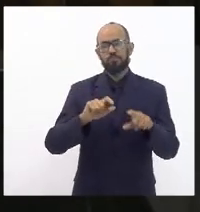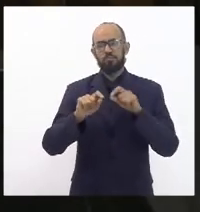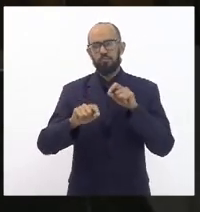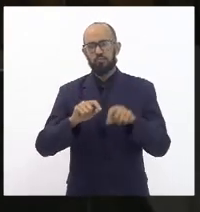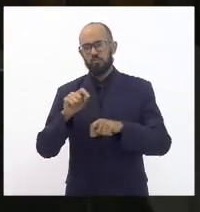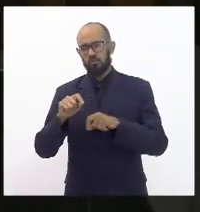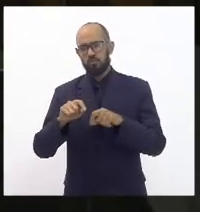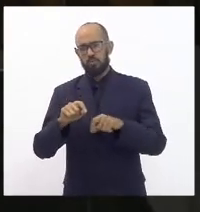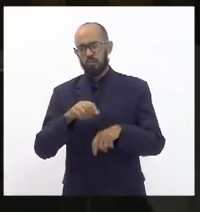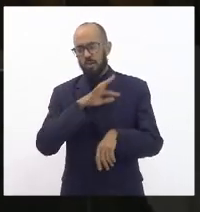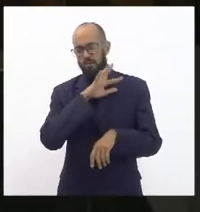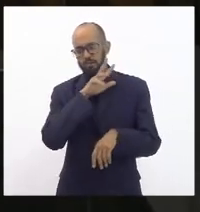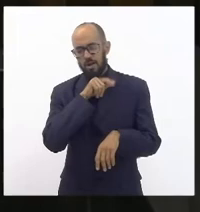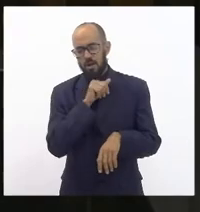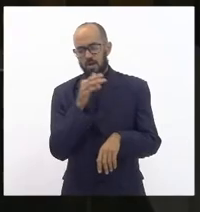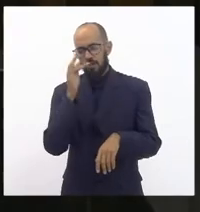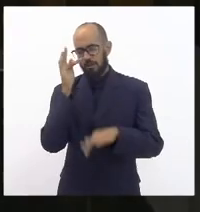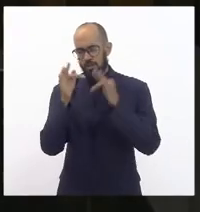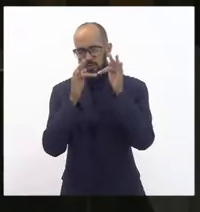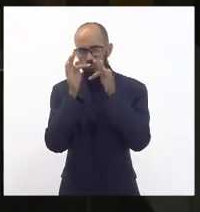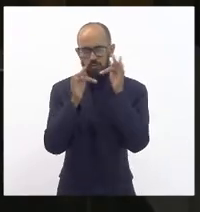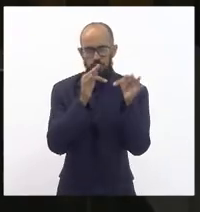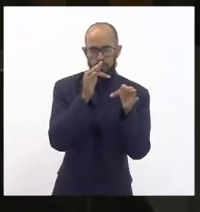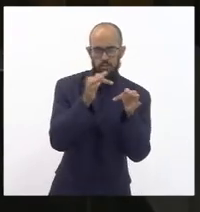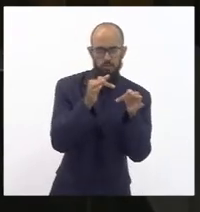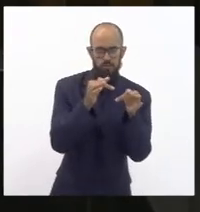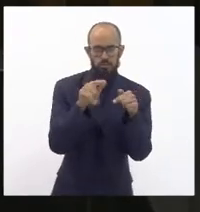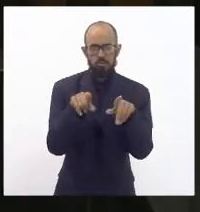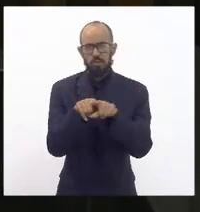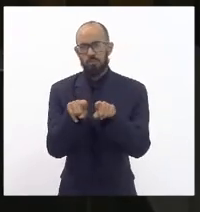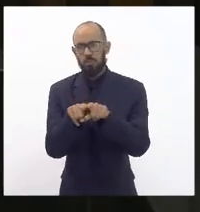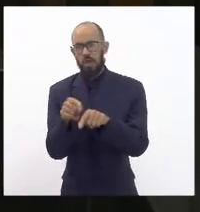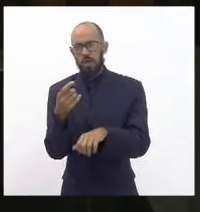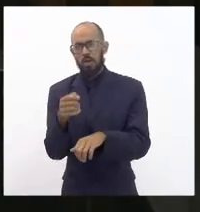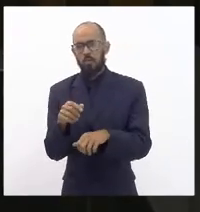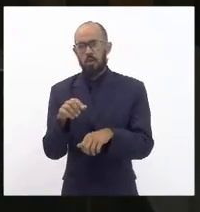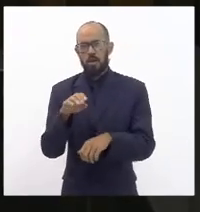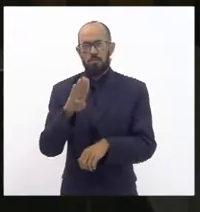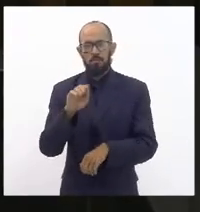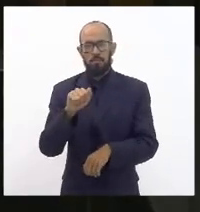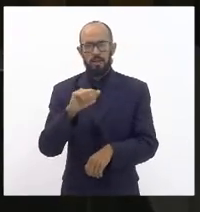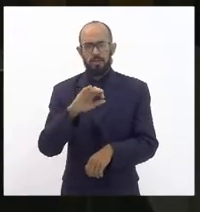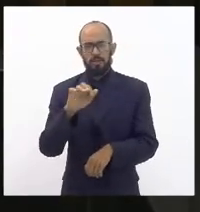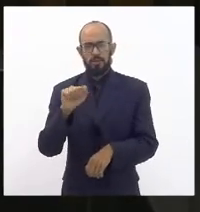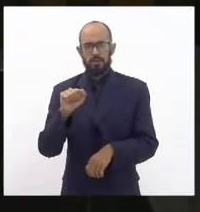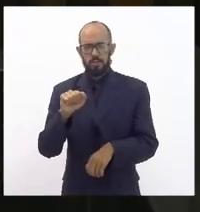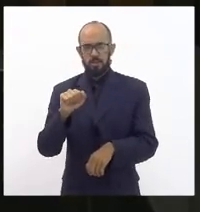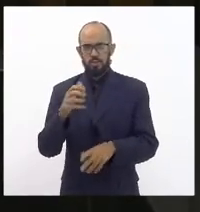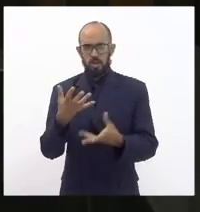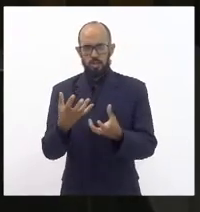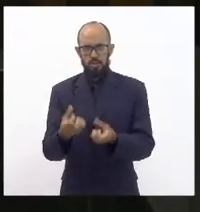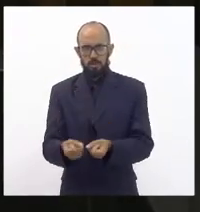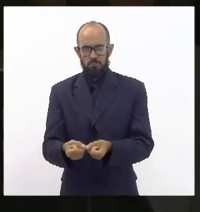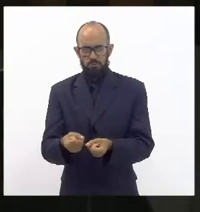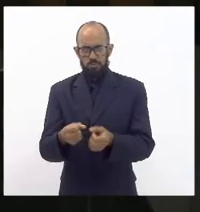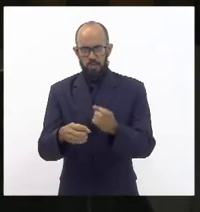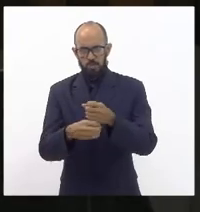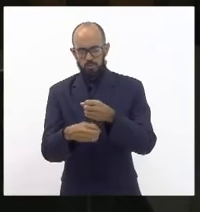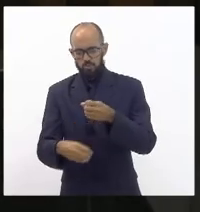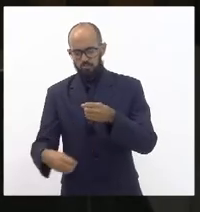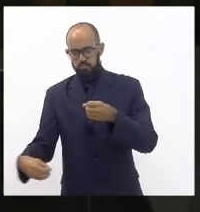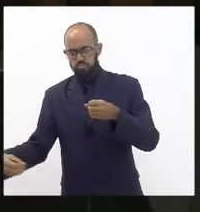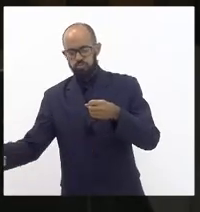da fauna desde a flora é o a partir de recebimento é do canal de